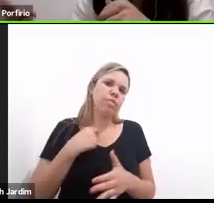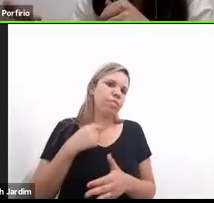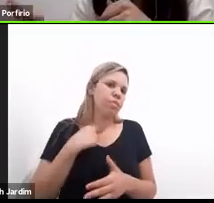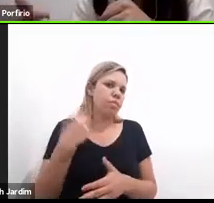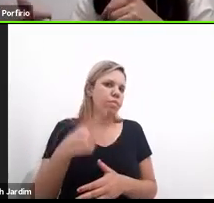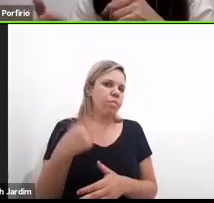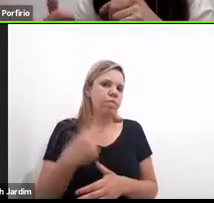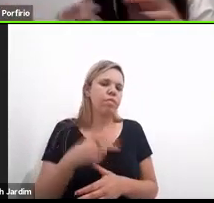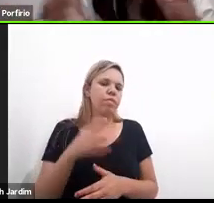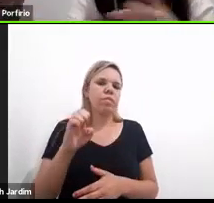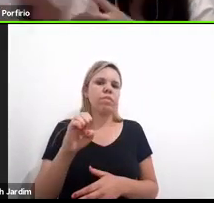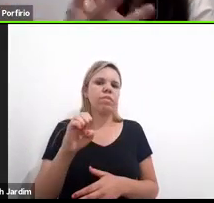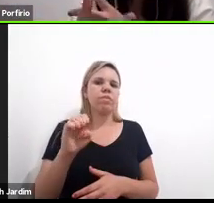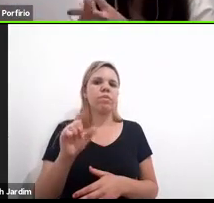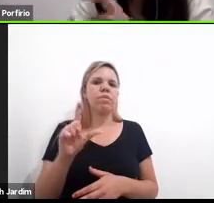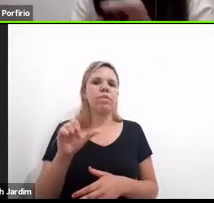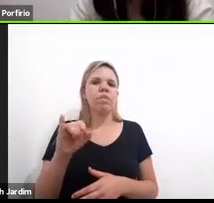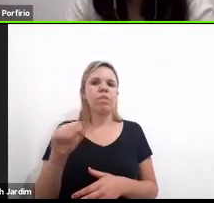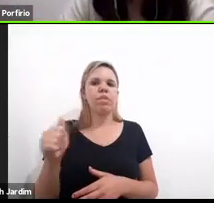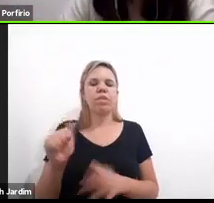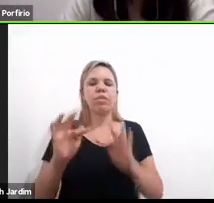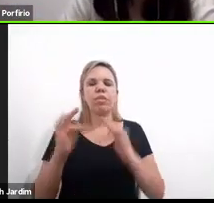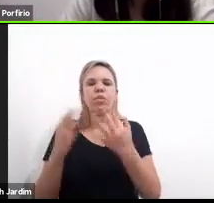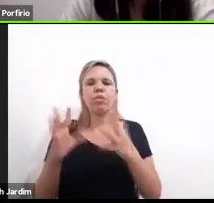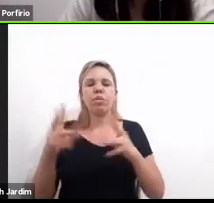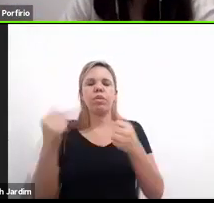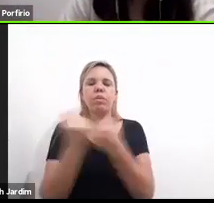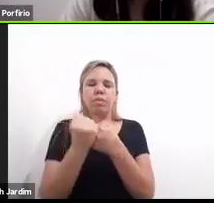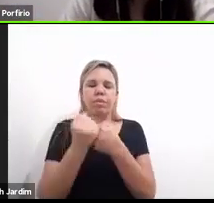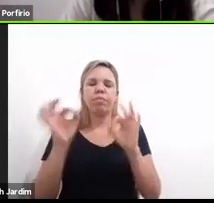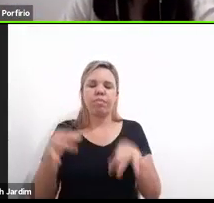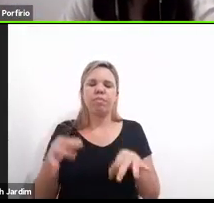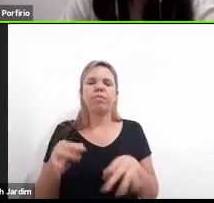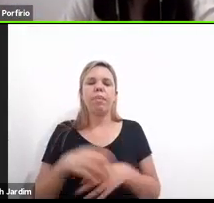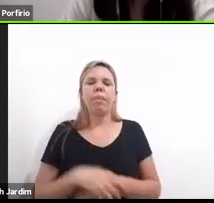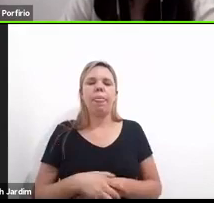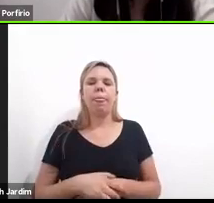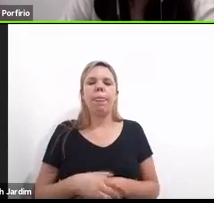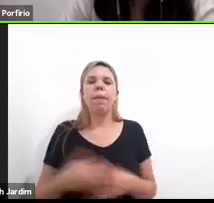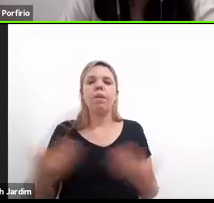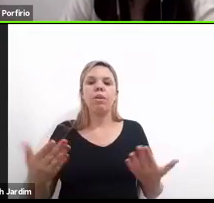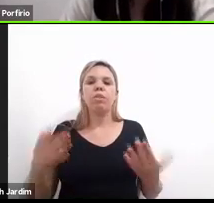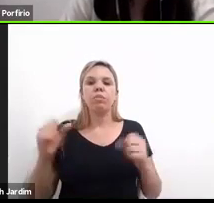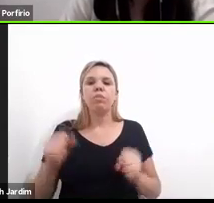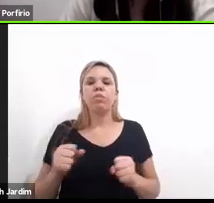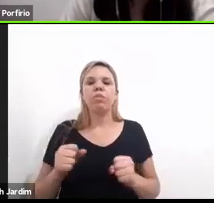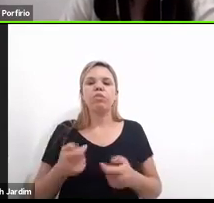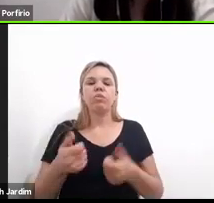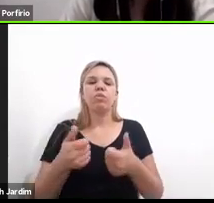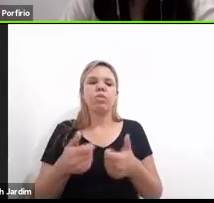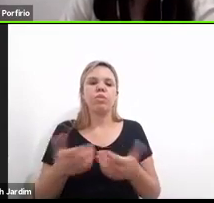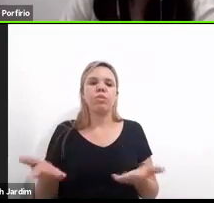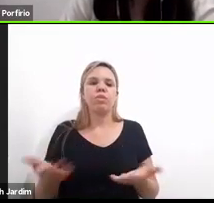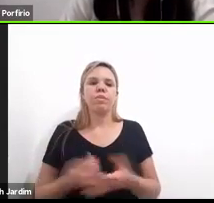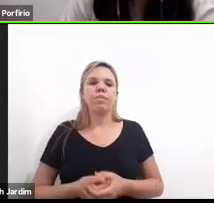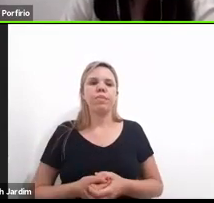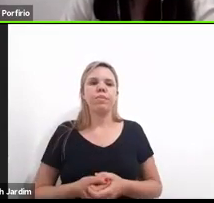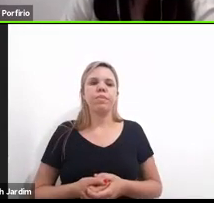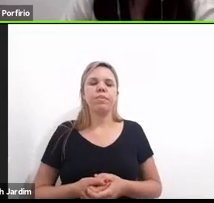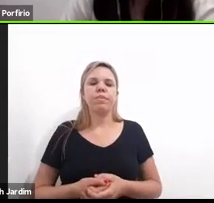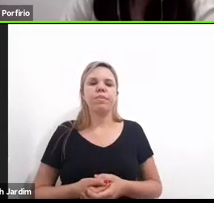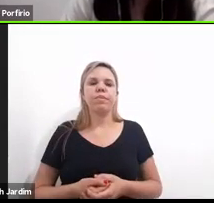da Heloísa, né? E da família apoiando, isso dá certo. E hoje a gente pode ver os benefícios disso. Mas é